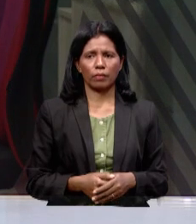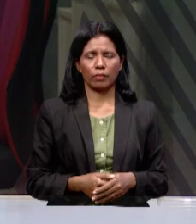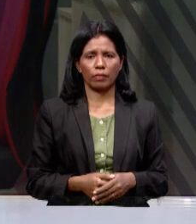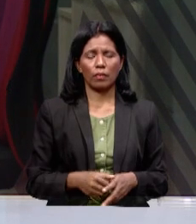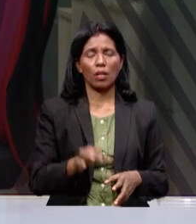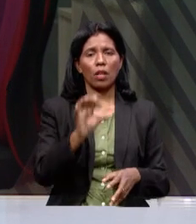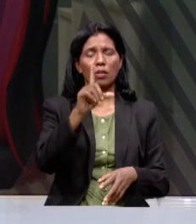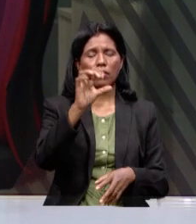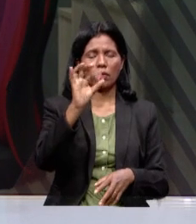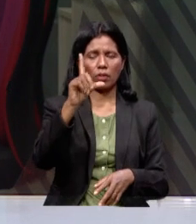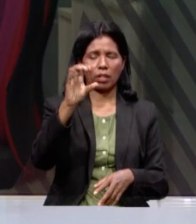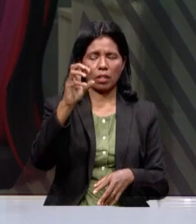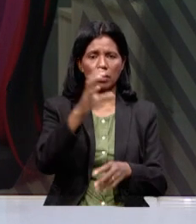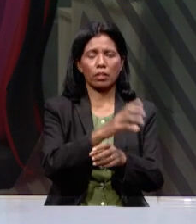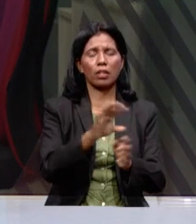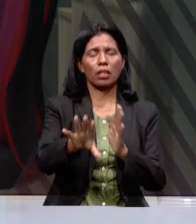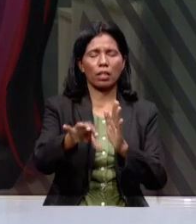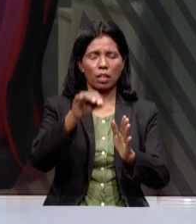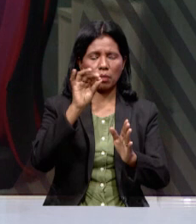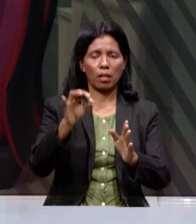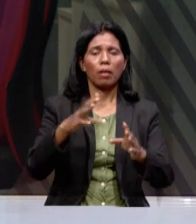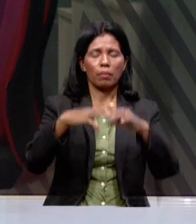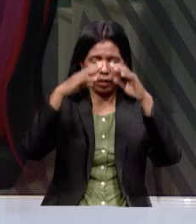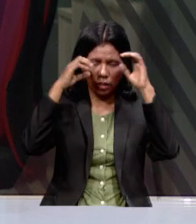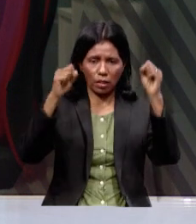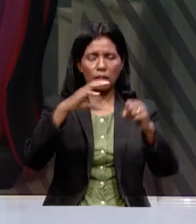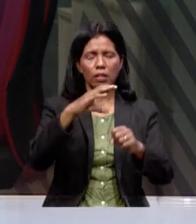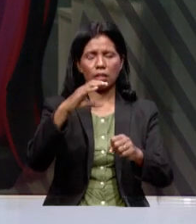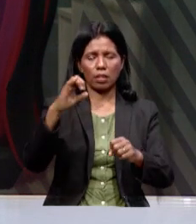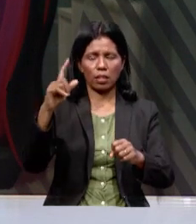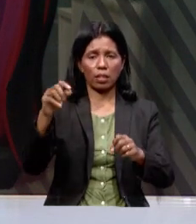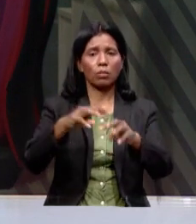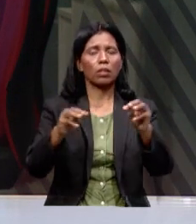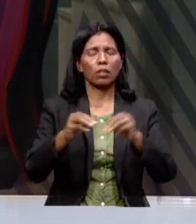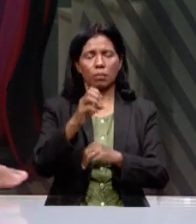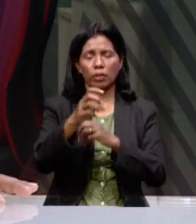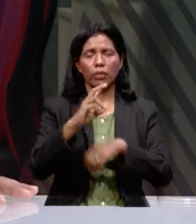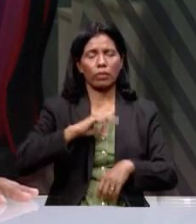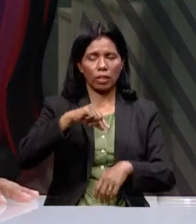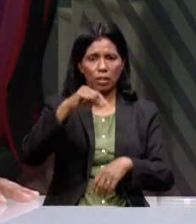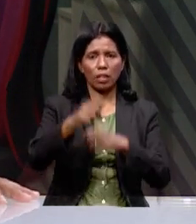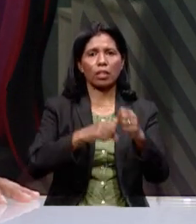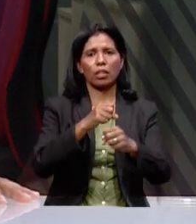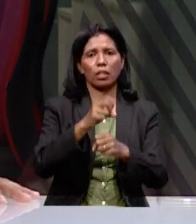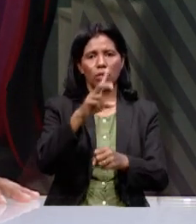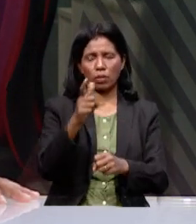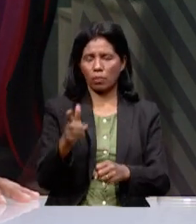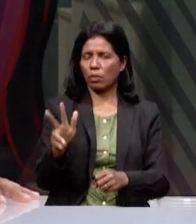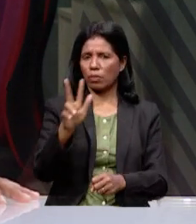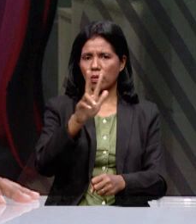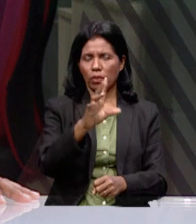Florencio Armino da Costa, eleito para presidente de CCTO do município Viqueque, período de Rihun Rua Recen Tolo, do Rihun Rua Recen